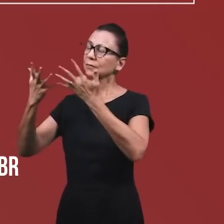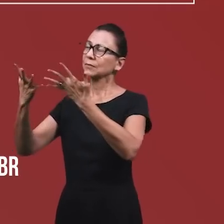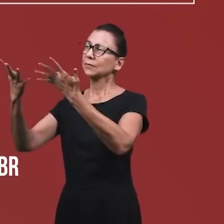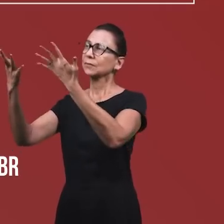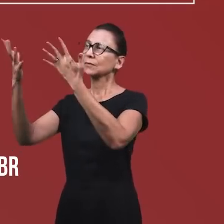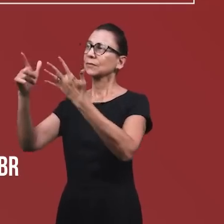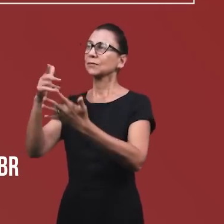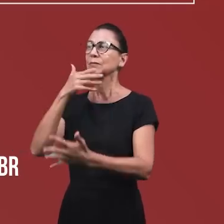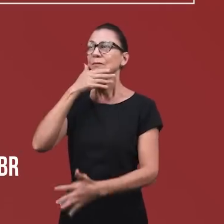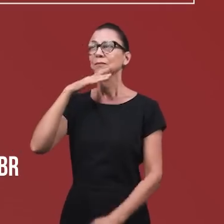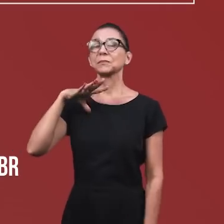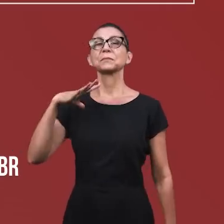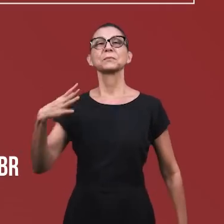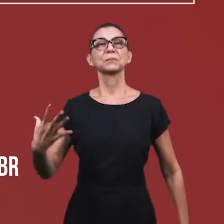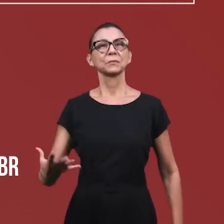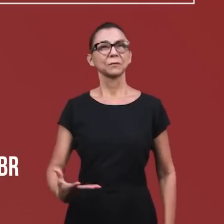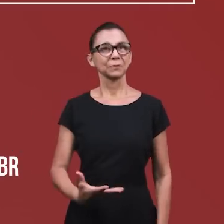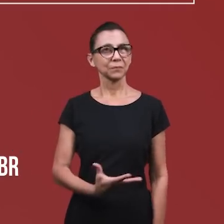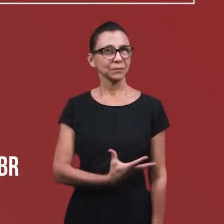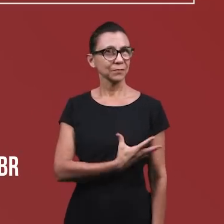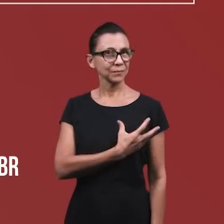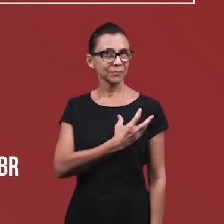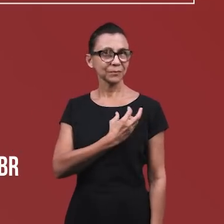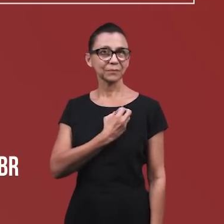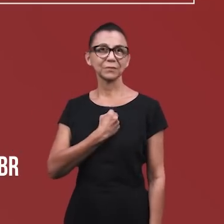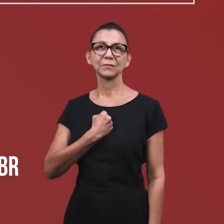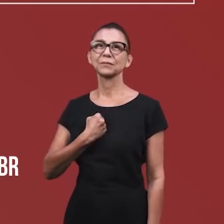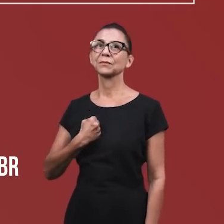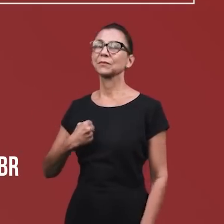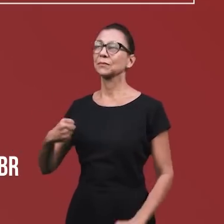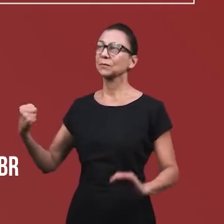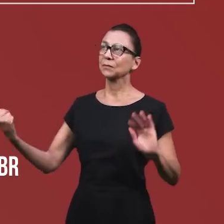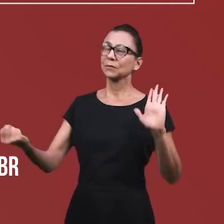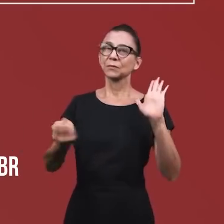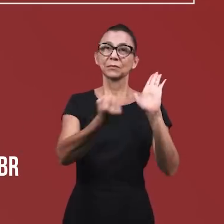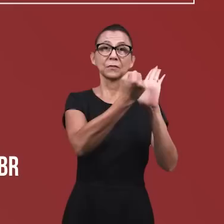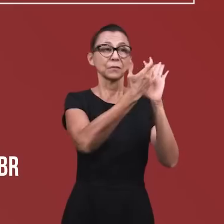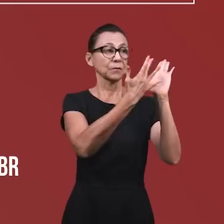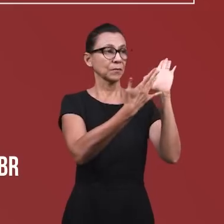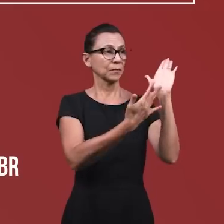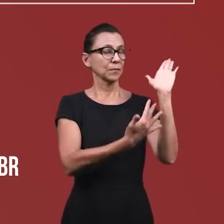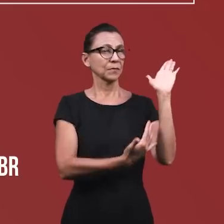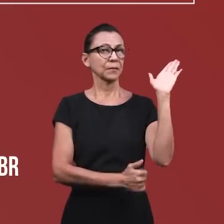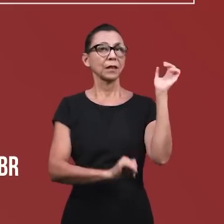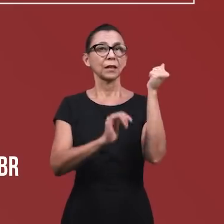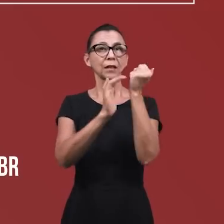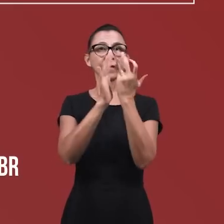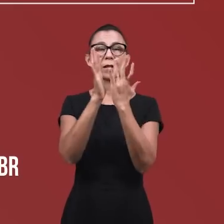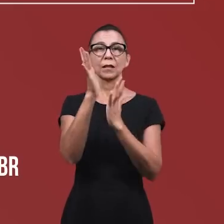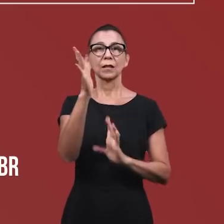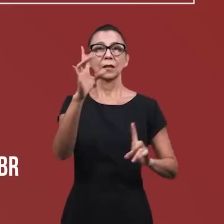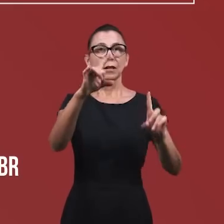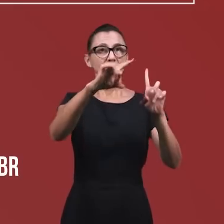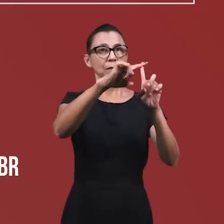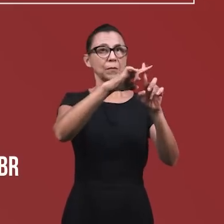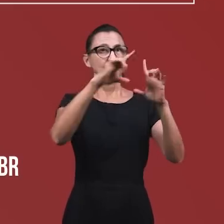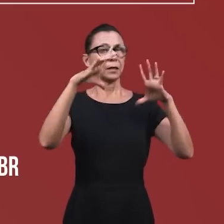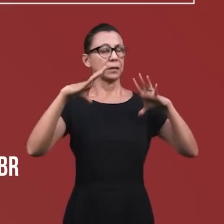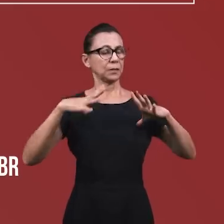meu Salvador. Já me lavou teu sangue